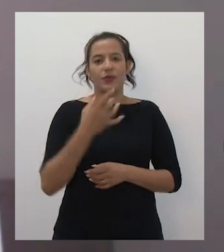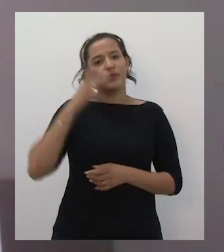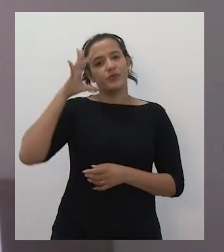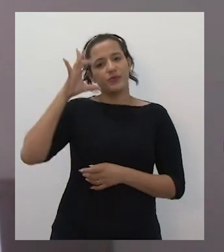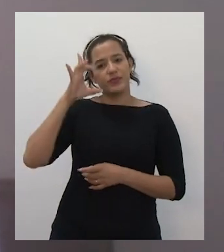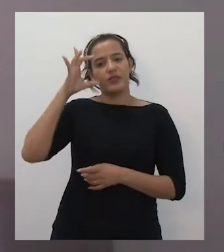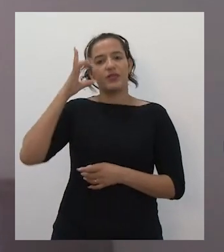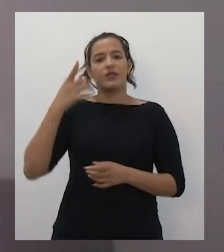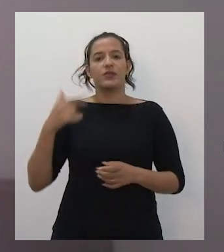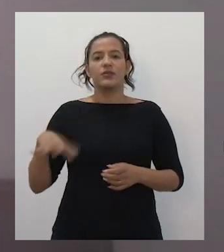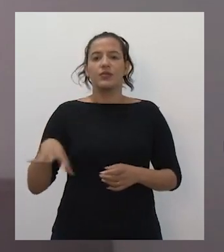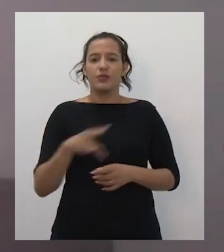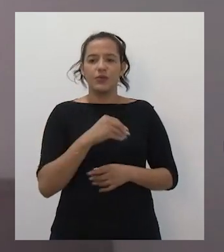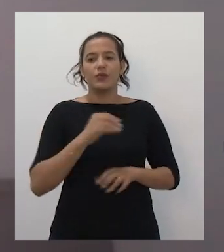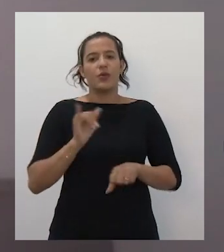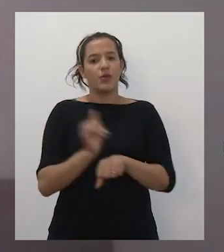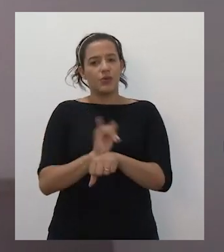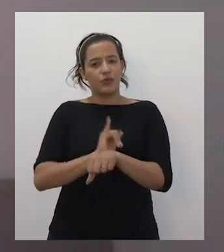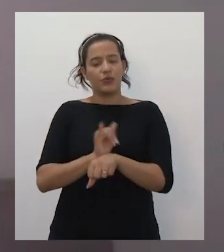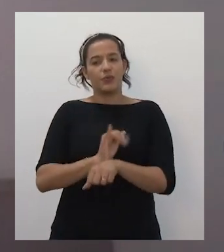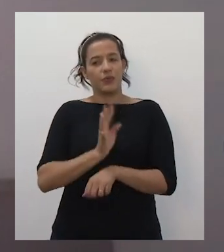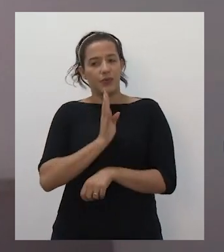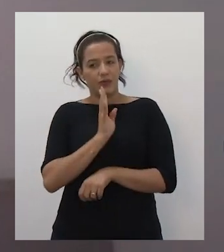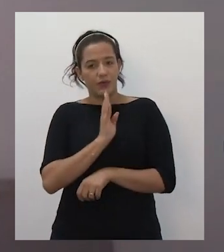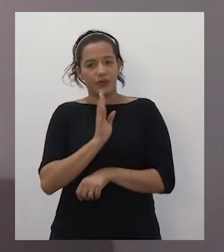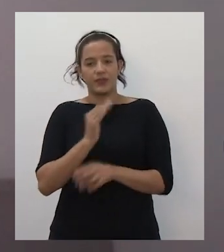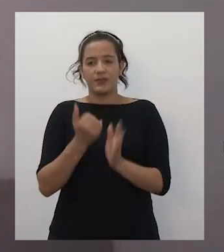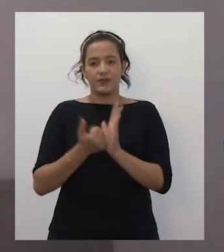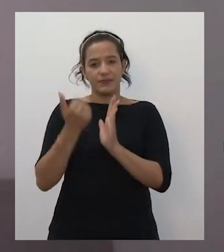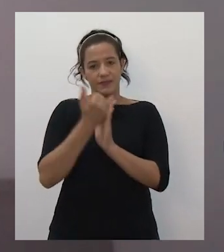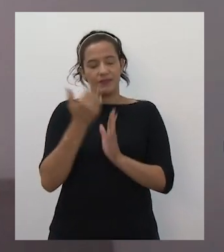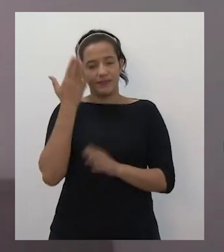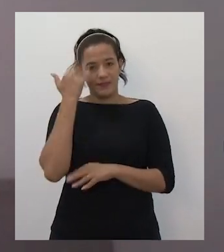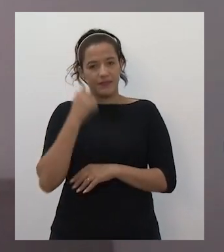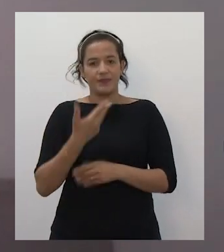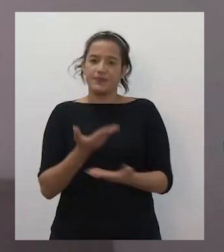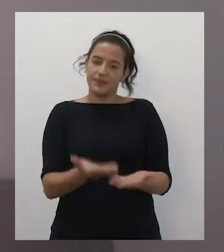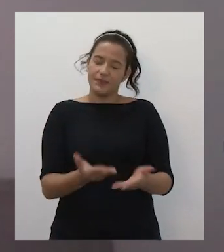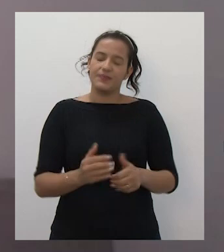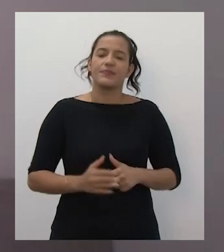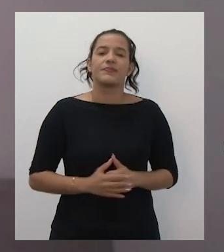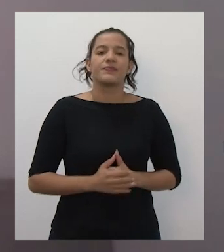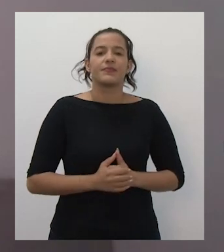aí, o YouTube, eu quero conhecer, tá? Obrigada. Passo a palavra.